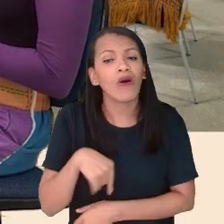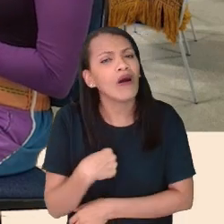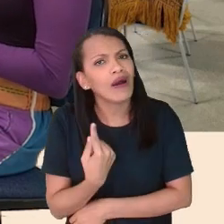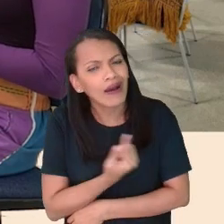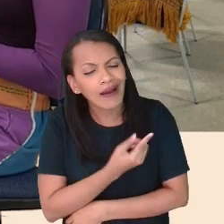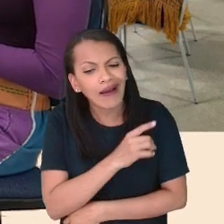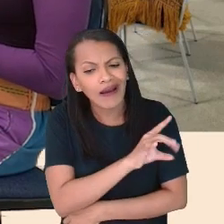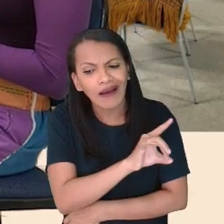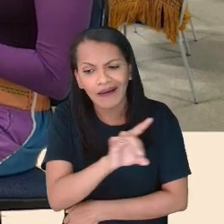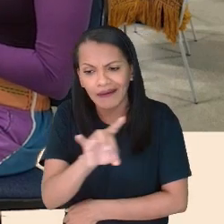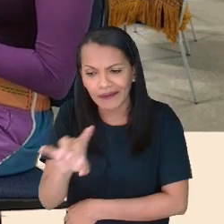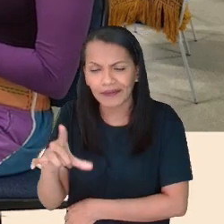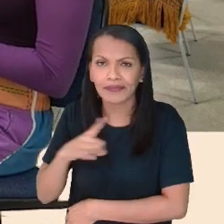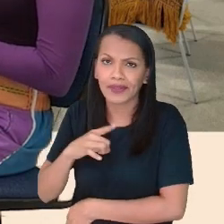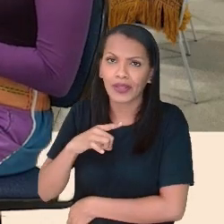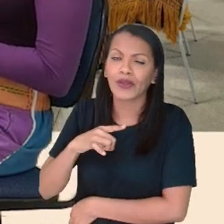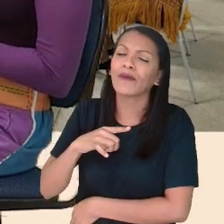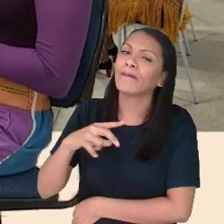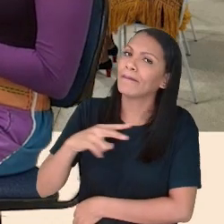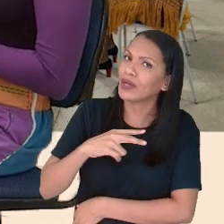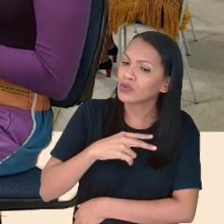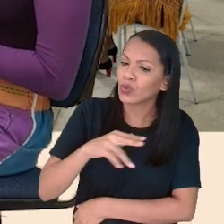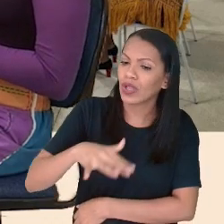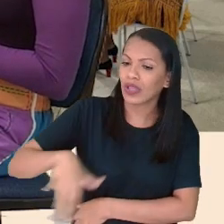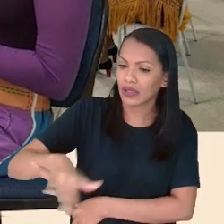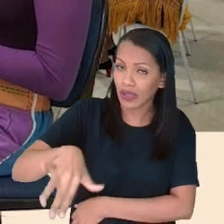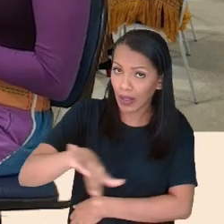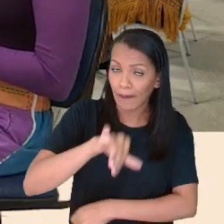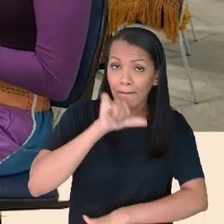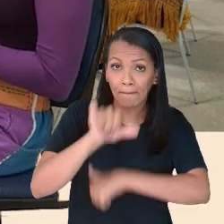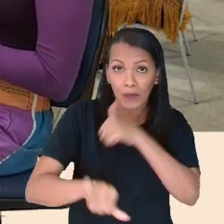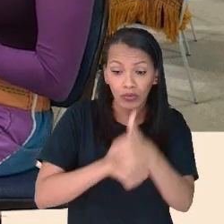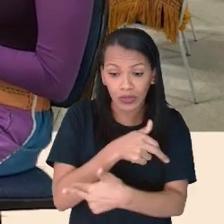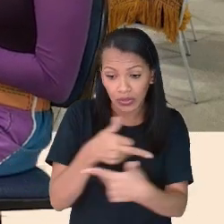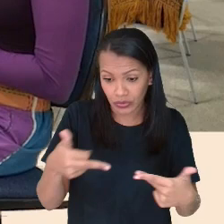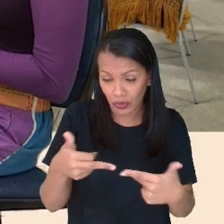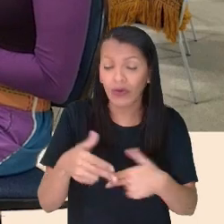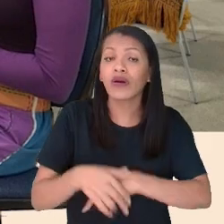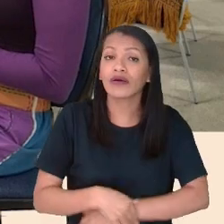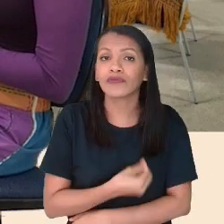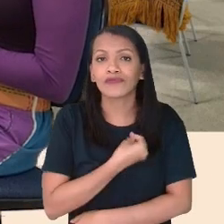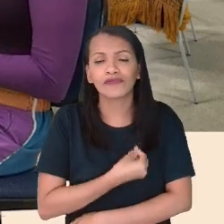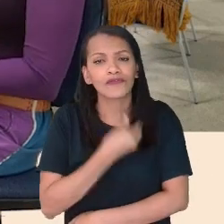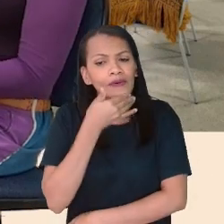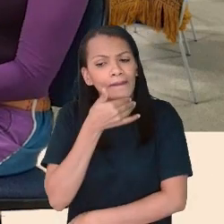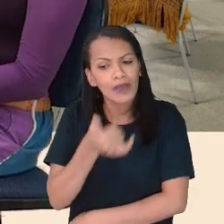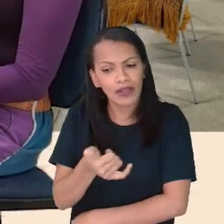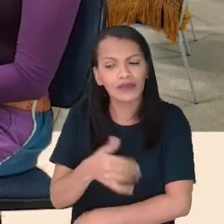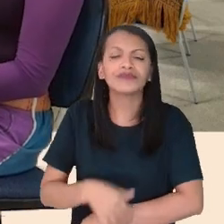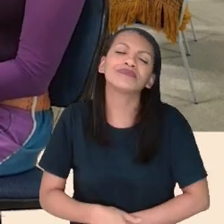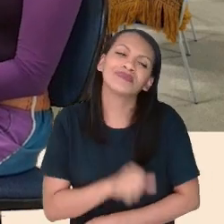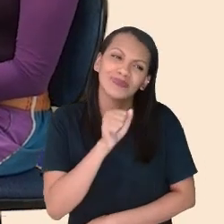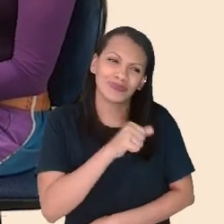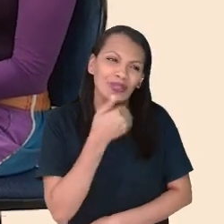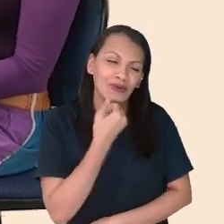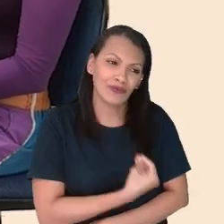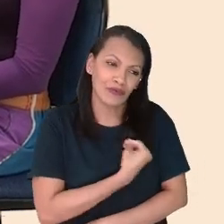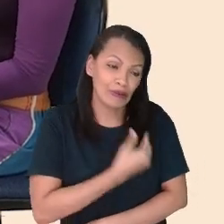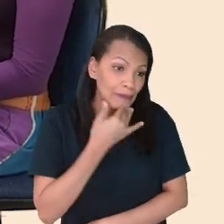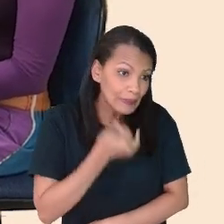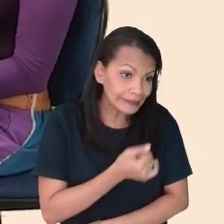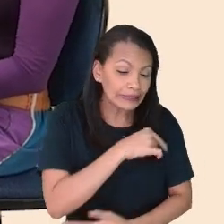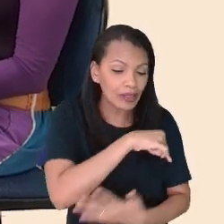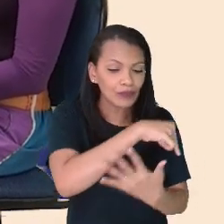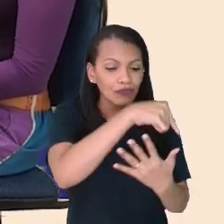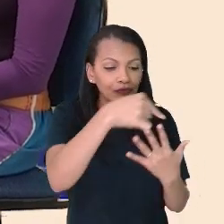tem o seu espaçozinho nesse solo para mudar as coisas, para viver melhor. Né? E os elementos